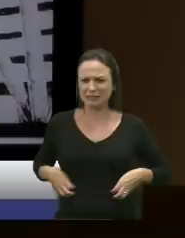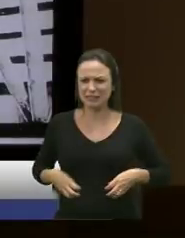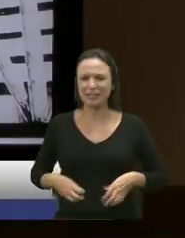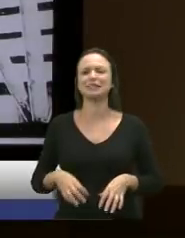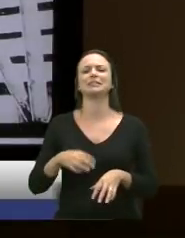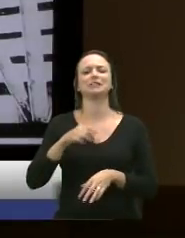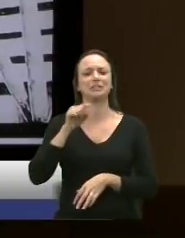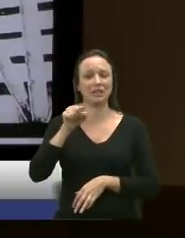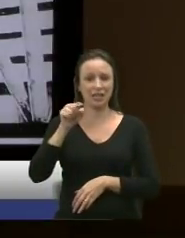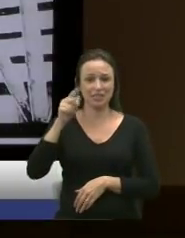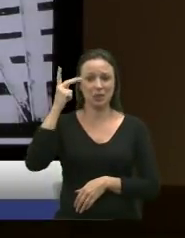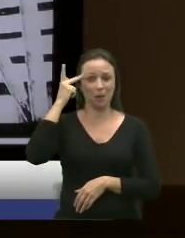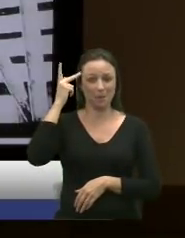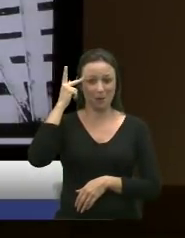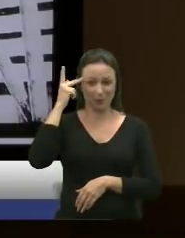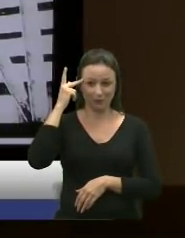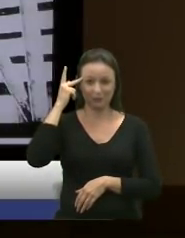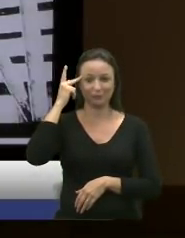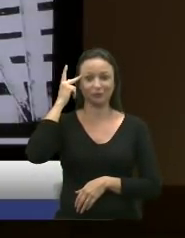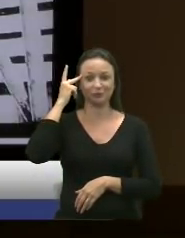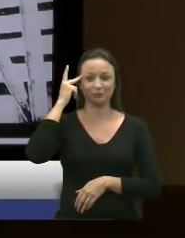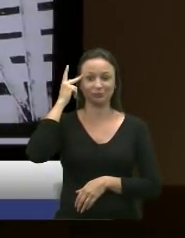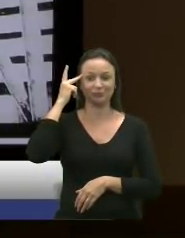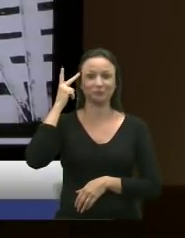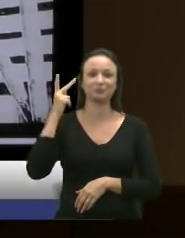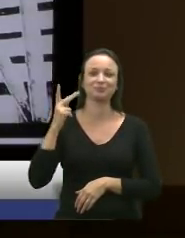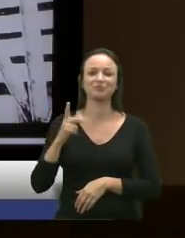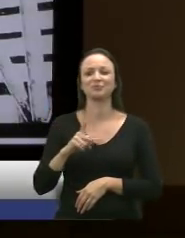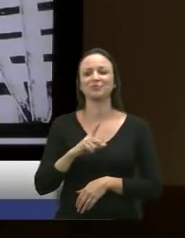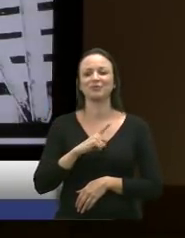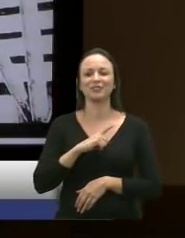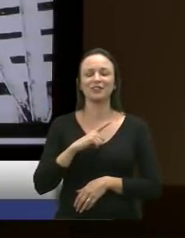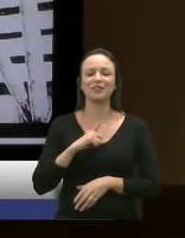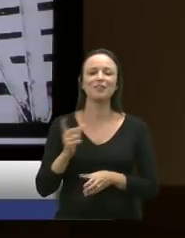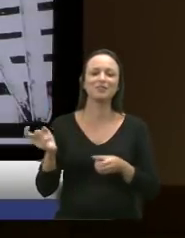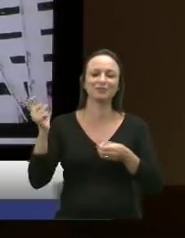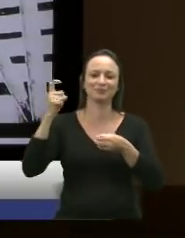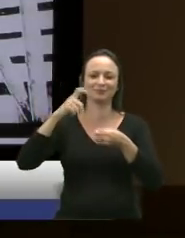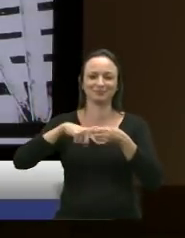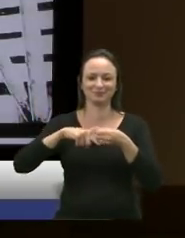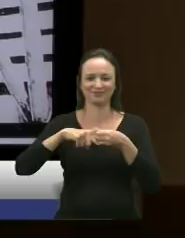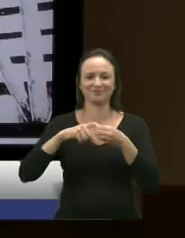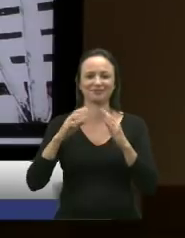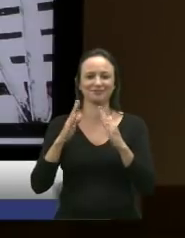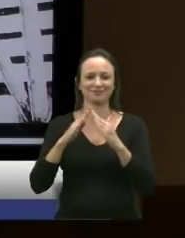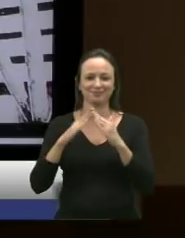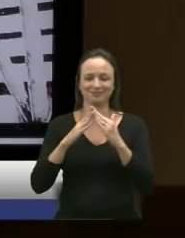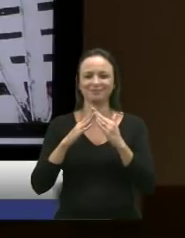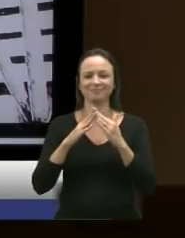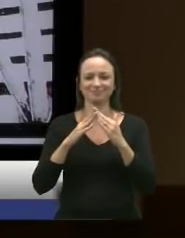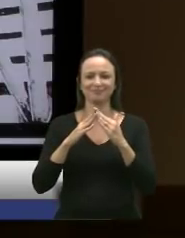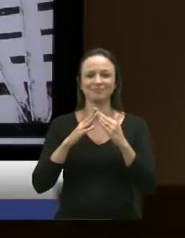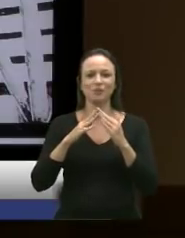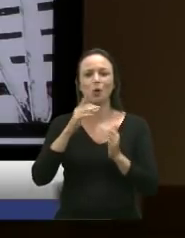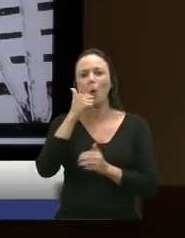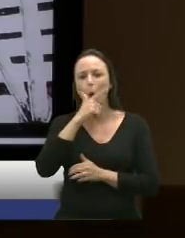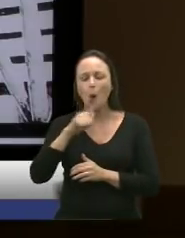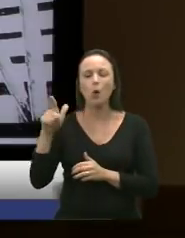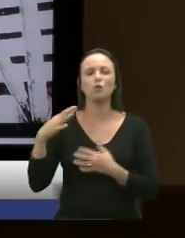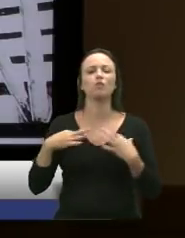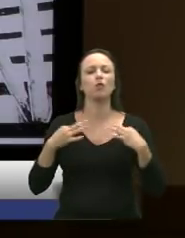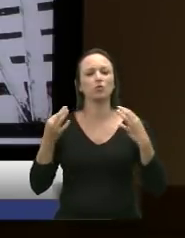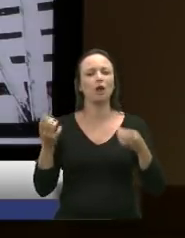Esses paulistas de Jaú, que atuaram principalmente na Frente Sul, voltaram para casa. Outros voluntários voltaram para